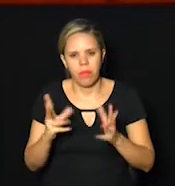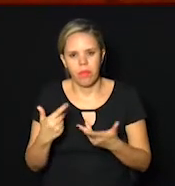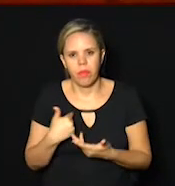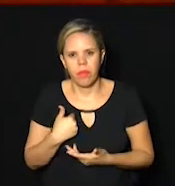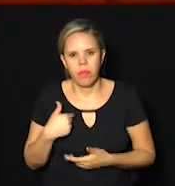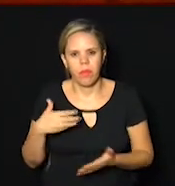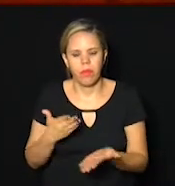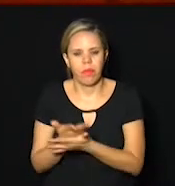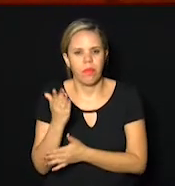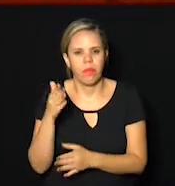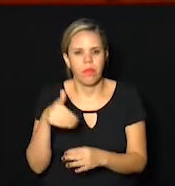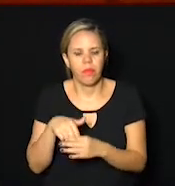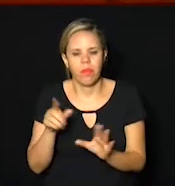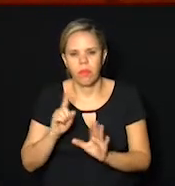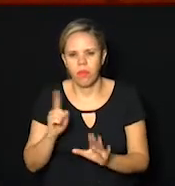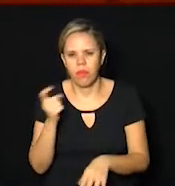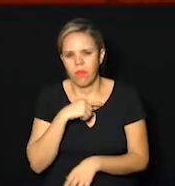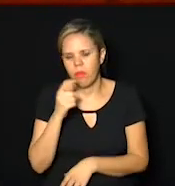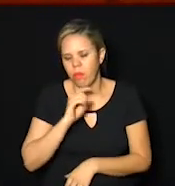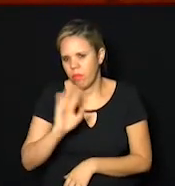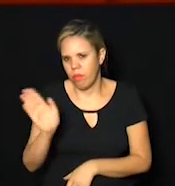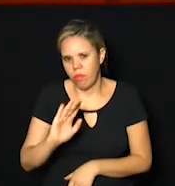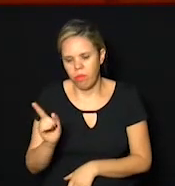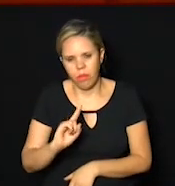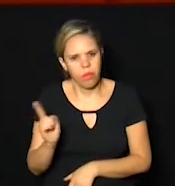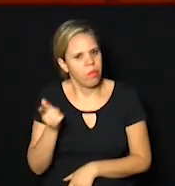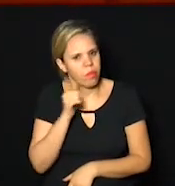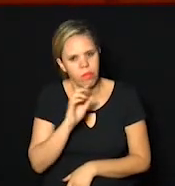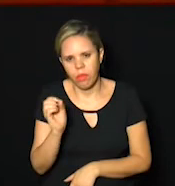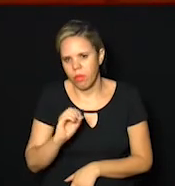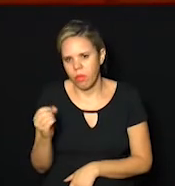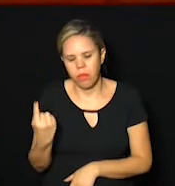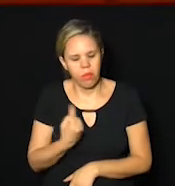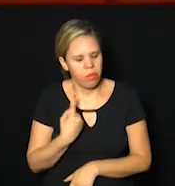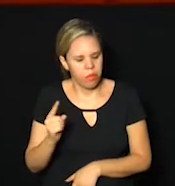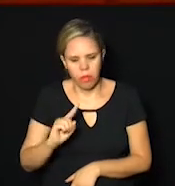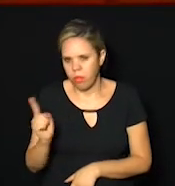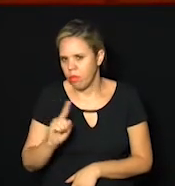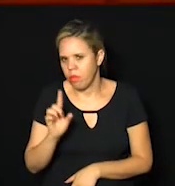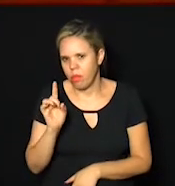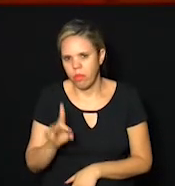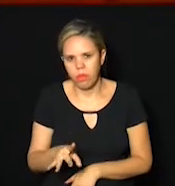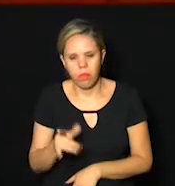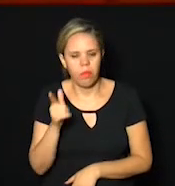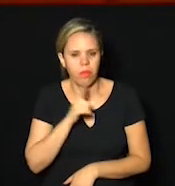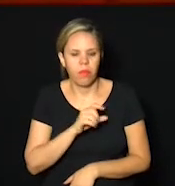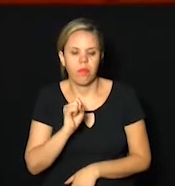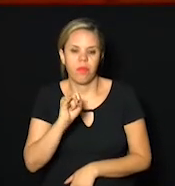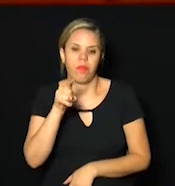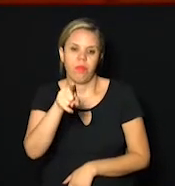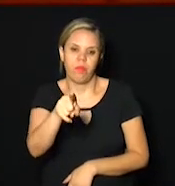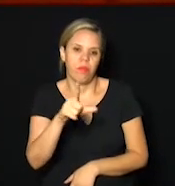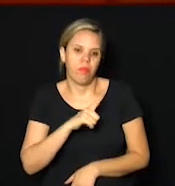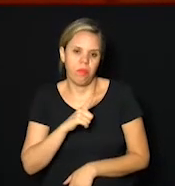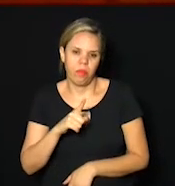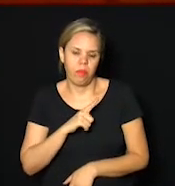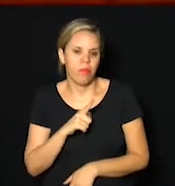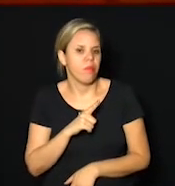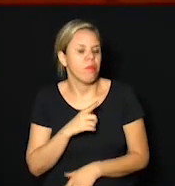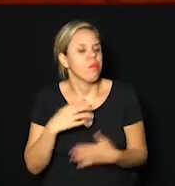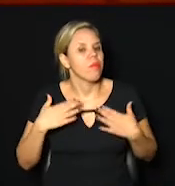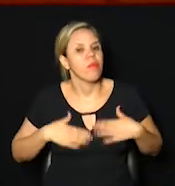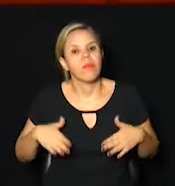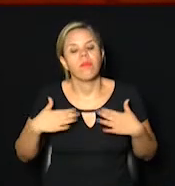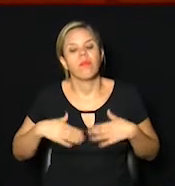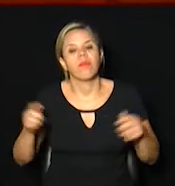eleito. Bobagem, mentira. Esse cara não vai conseguir nada sozinho. Só vai conseguir se vocês tiverem a tranquilidade,